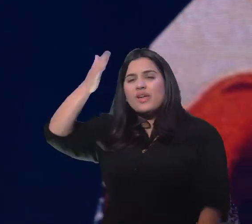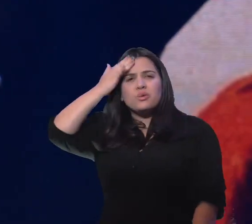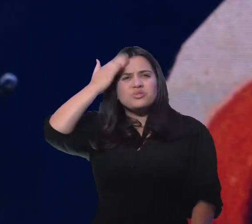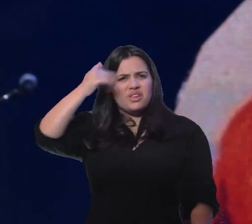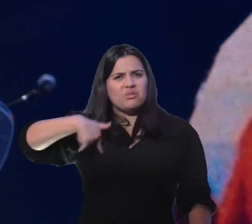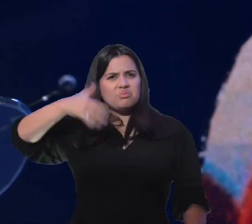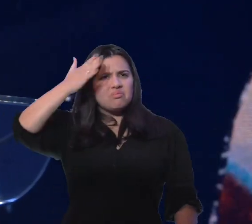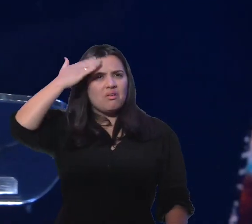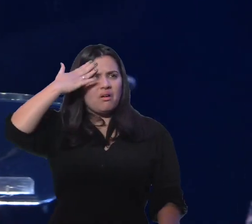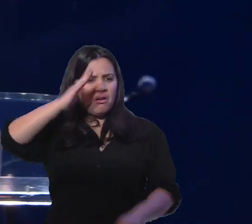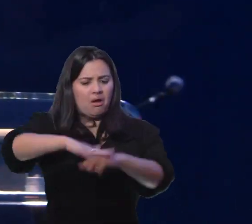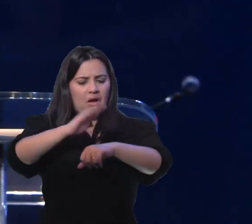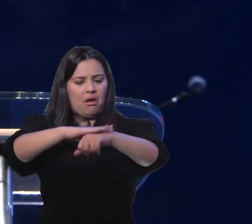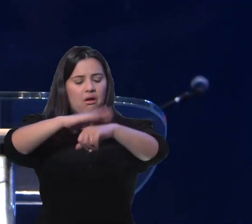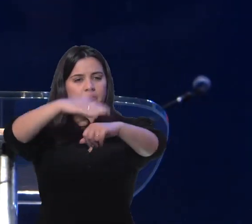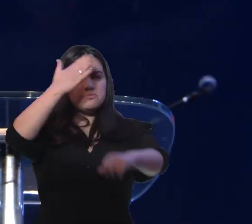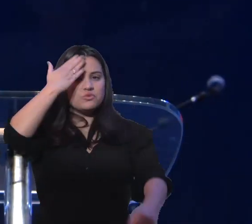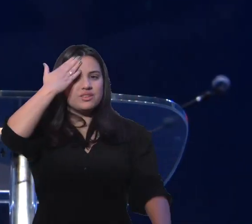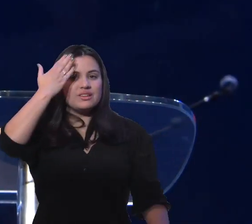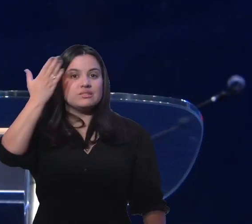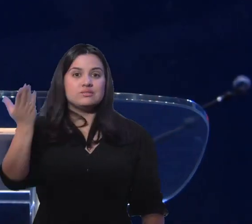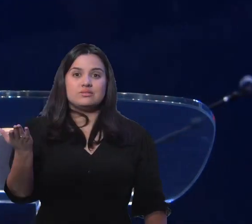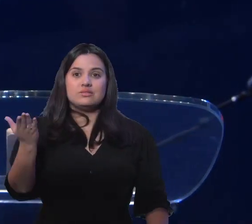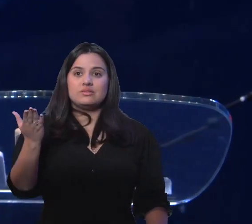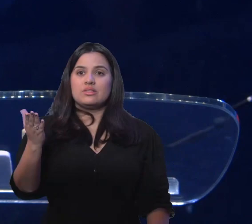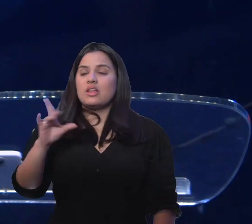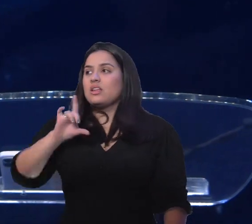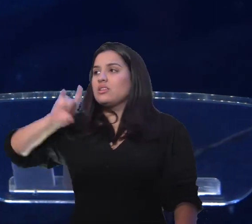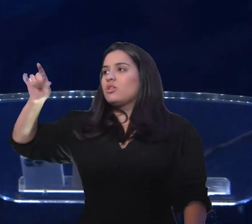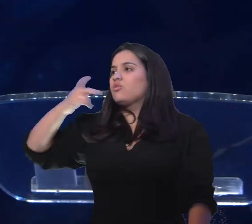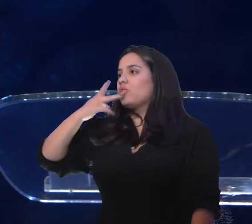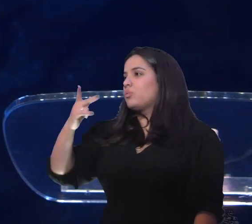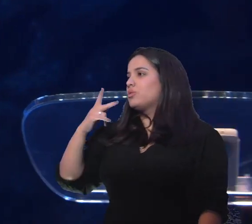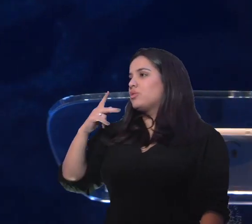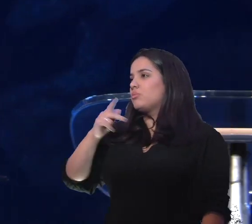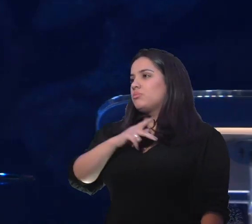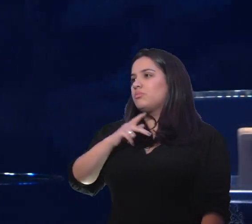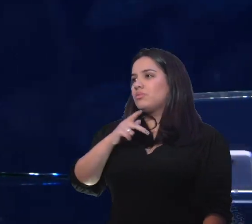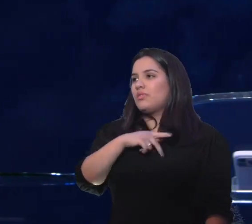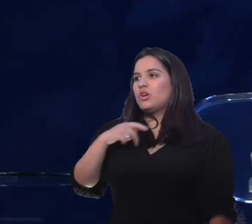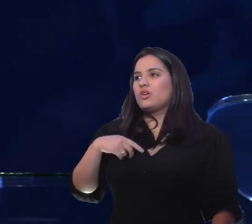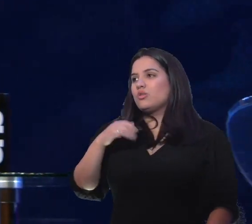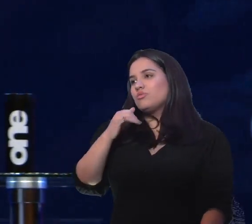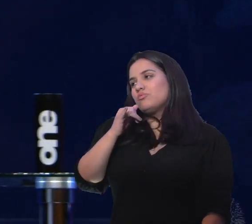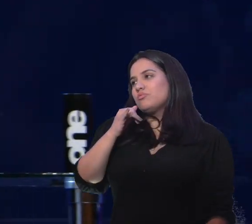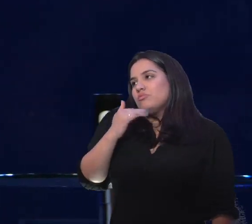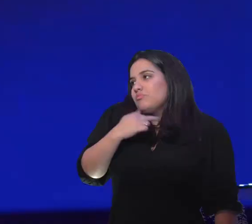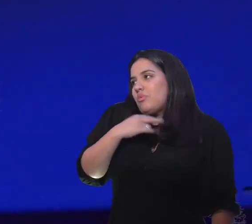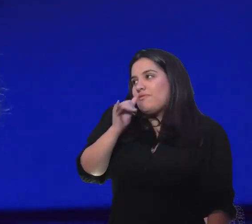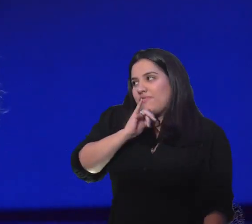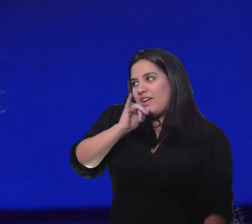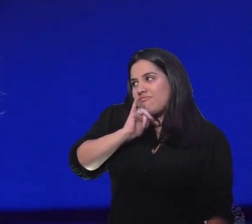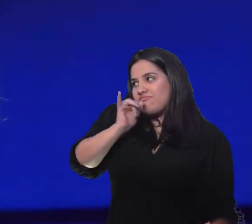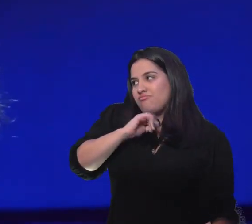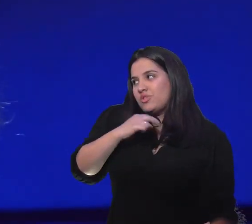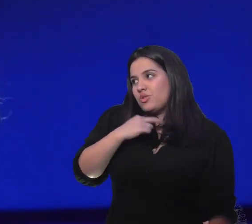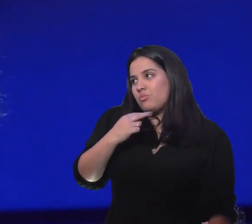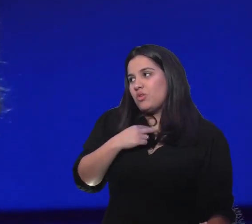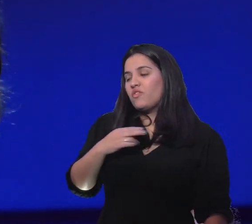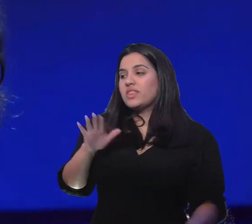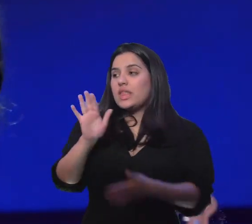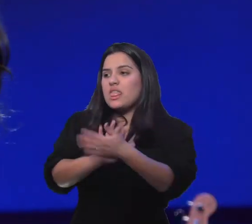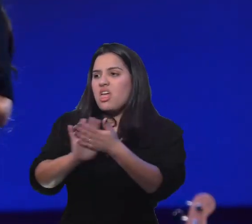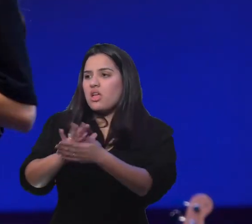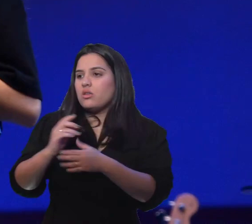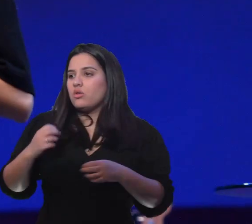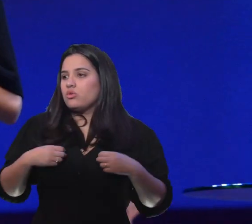fazendo. Deus, o pastor falou que eu não posso ficar. Mas é só uns beijinhos, não vai dar nada. Eu estou de boas, eu prometo